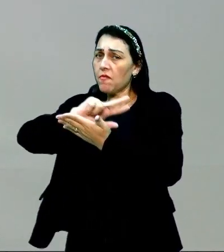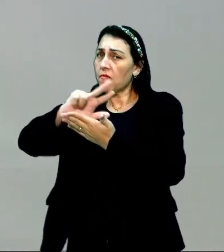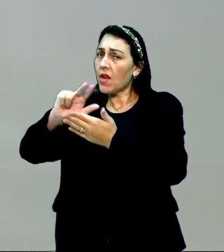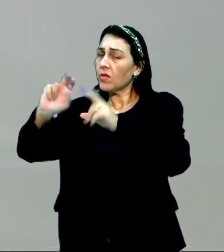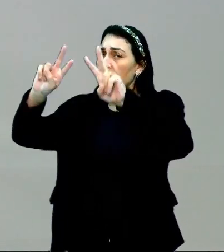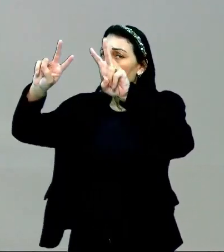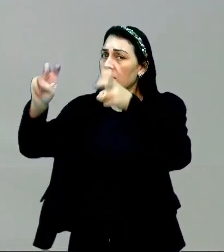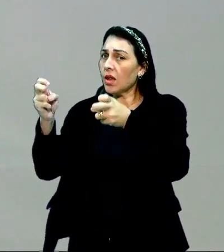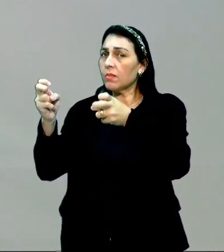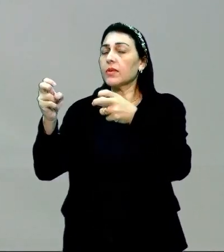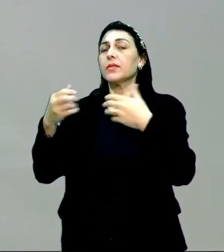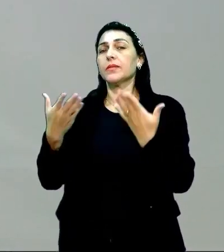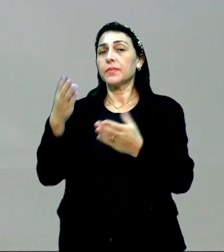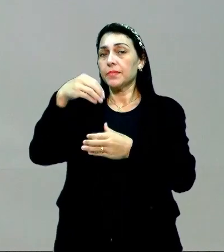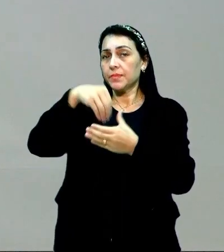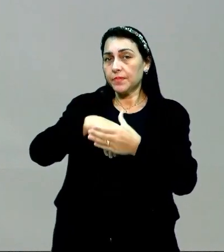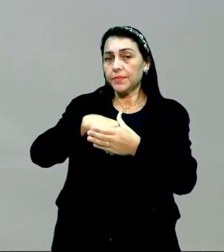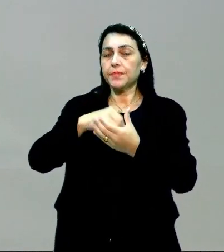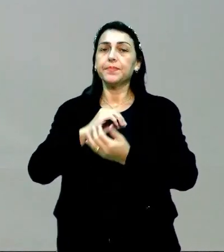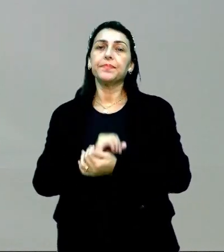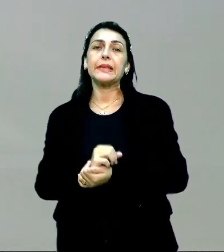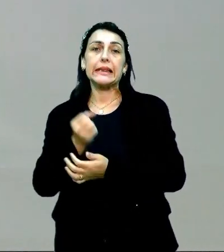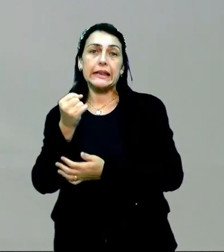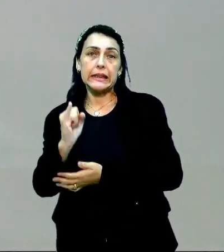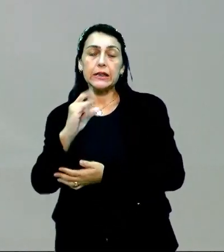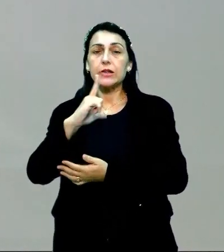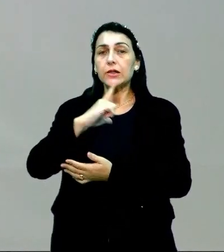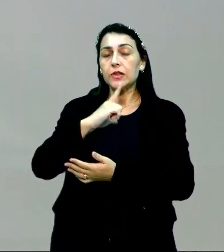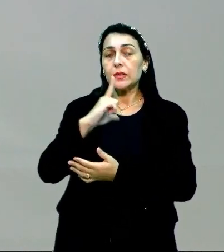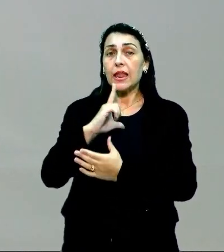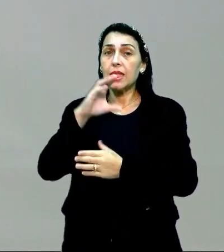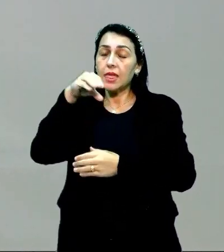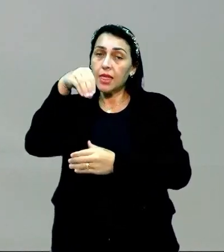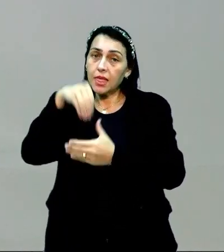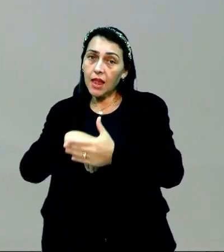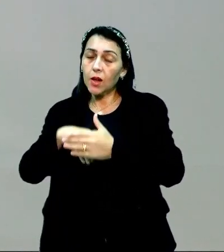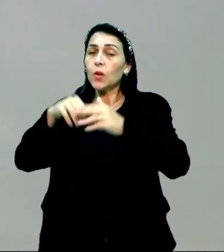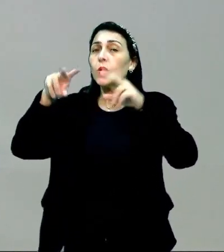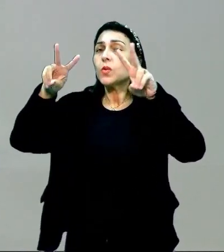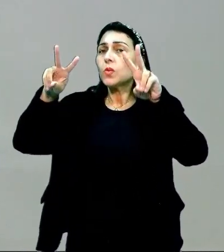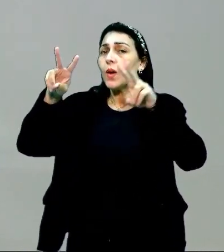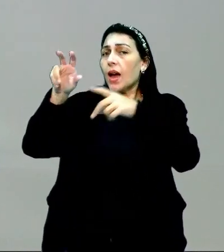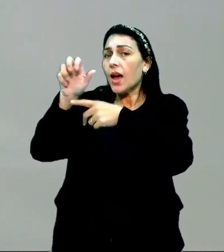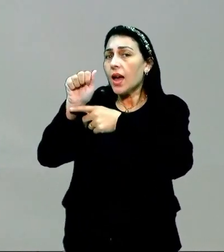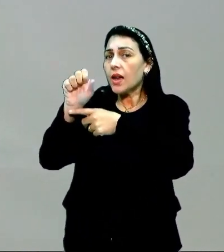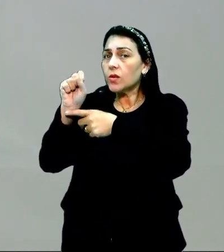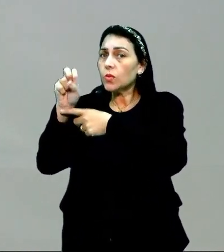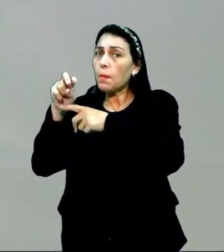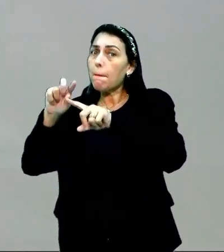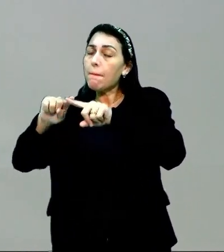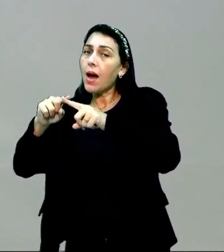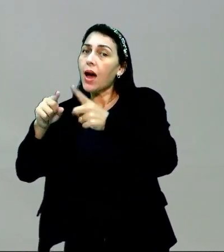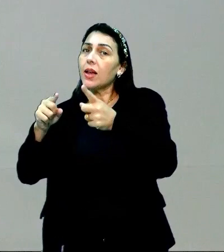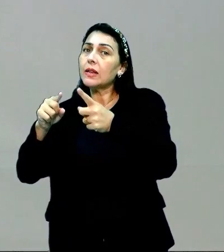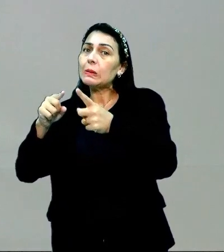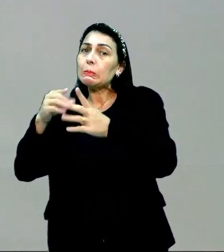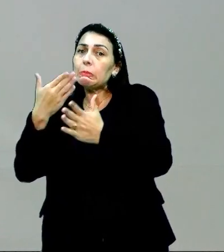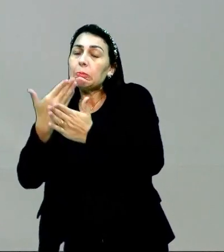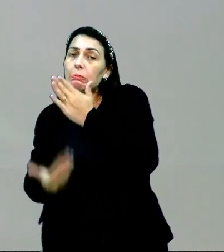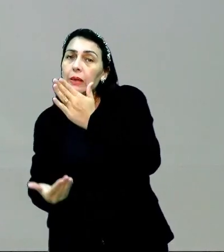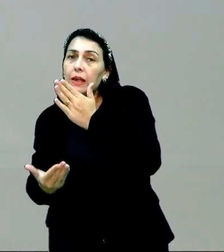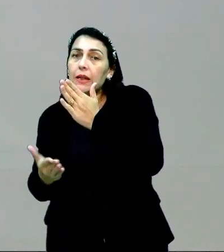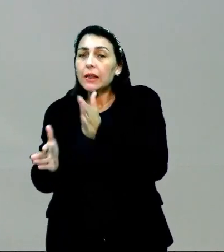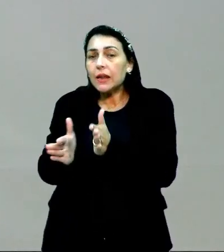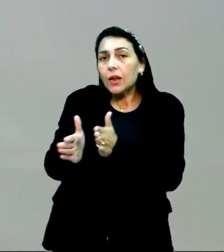diversos temas, ok? E aí, se eu tiver dentro do assunto, mas eu fugir do tema na